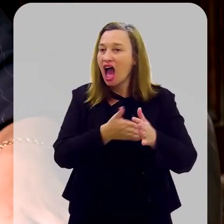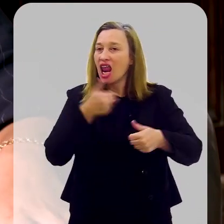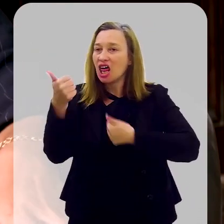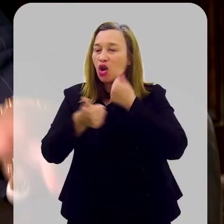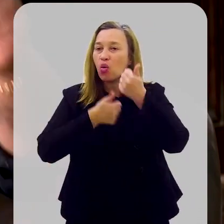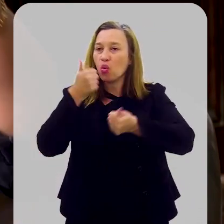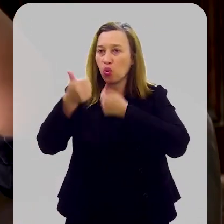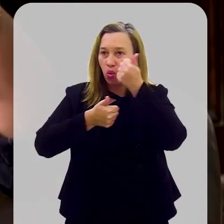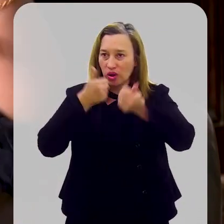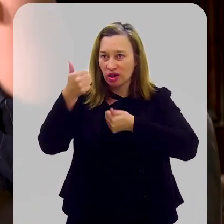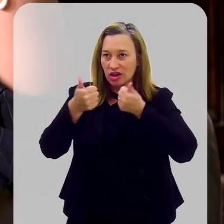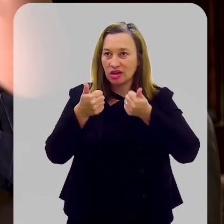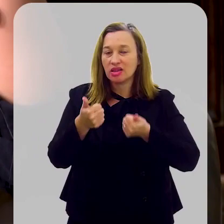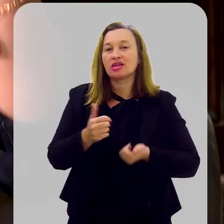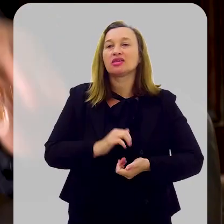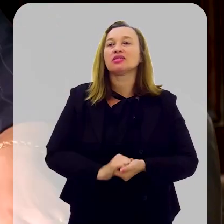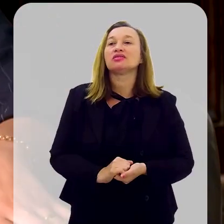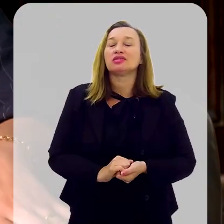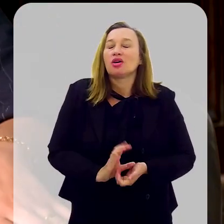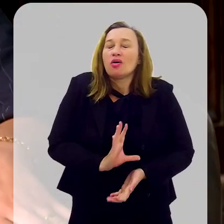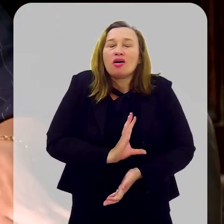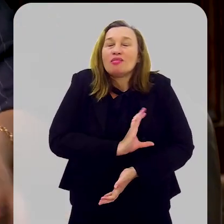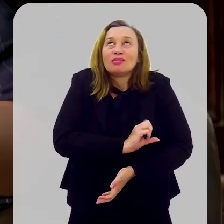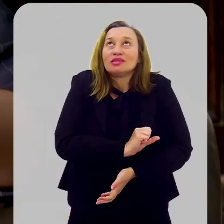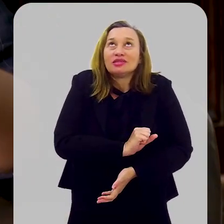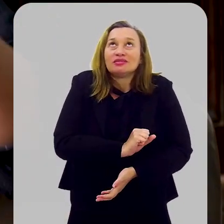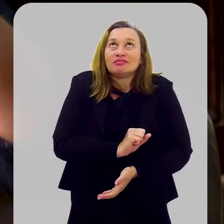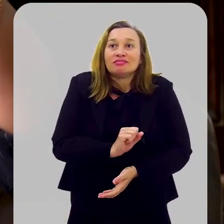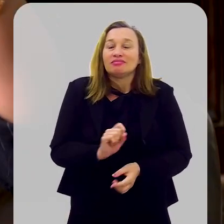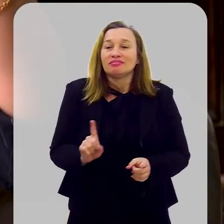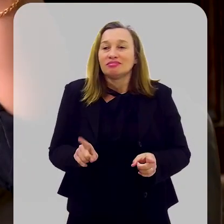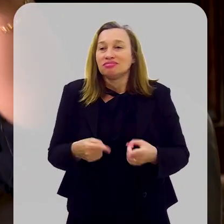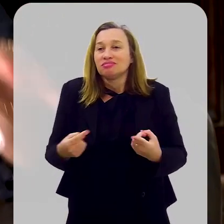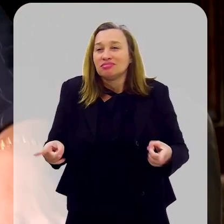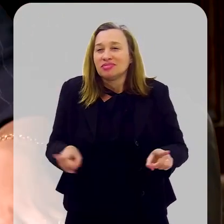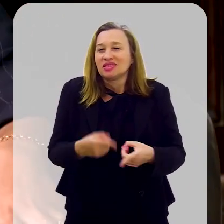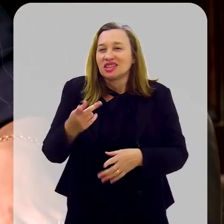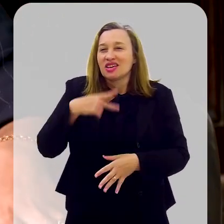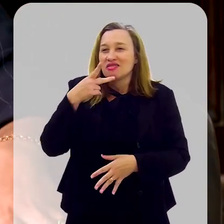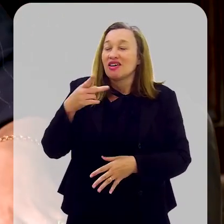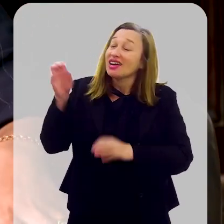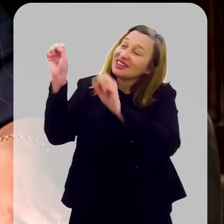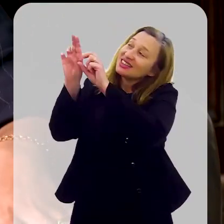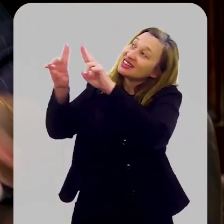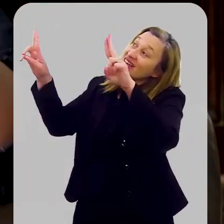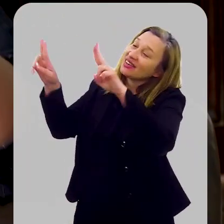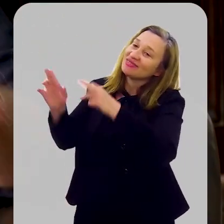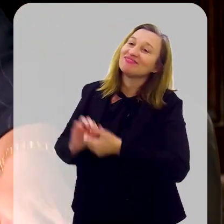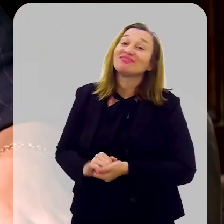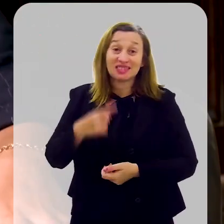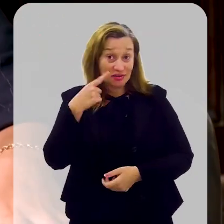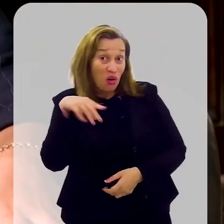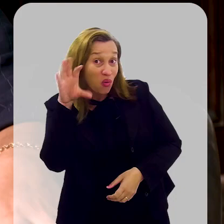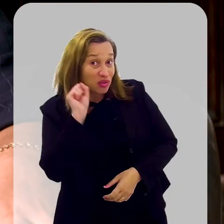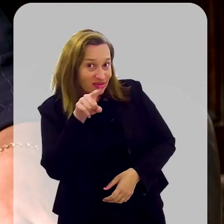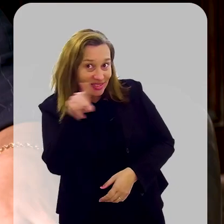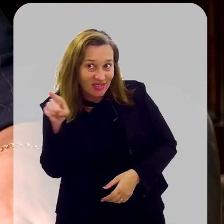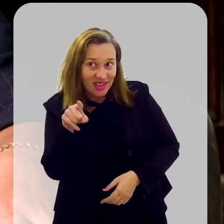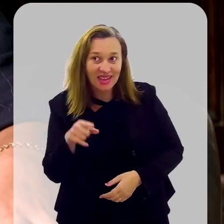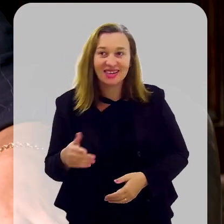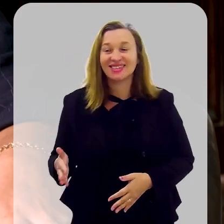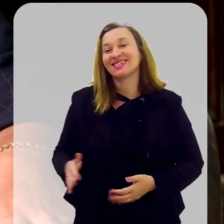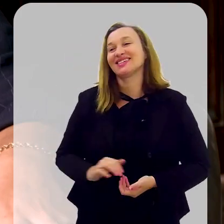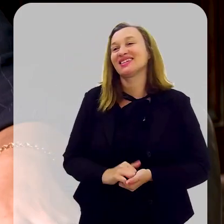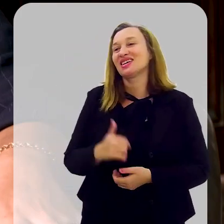a Aleluia, que foi gravado aqui. E eu tenho uma paixão por essa canção, porque ela fala de céu, você vai ouvir aí. Coisa